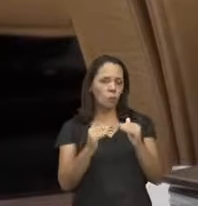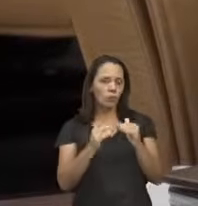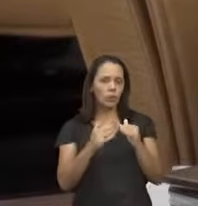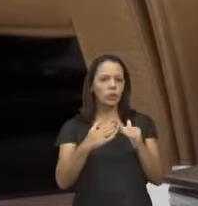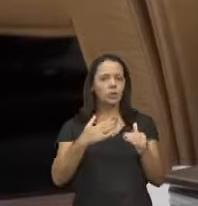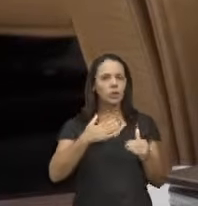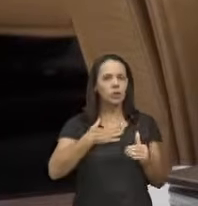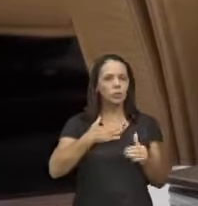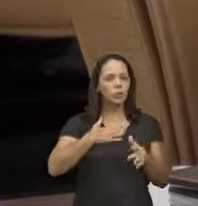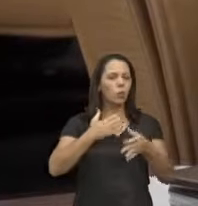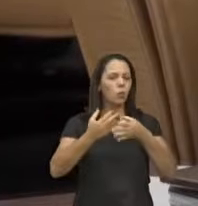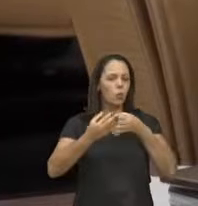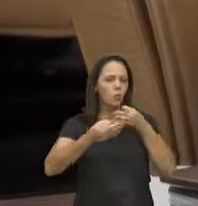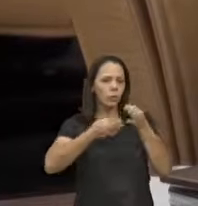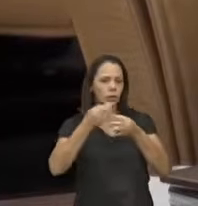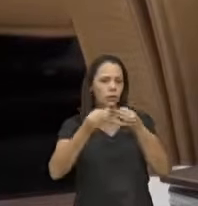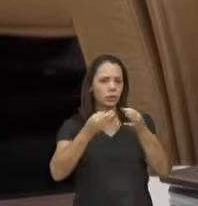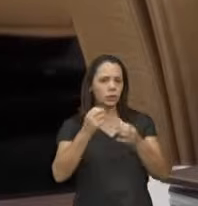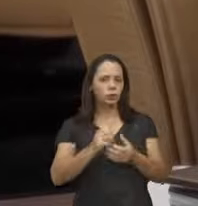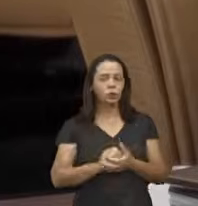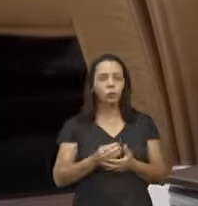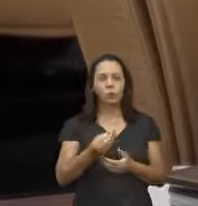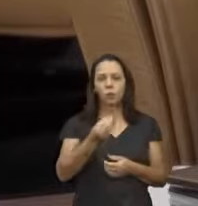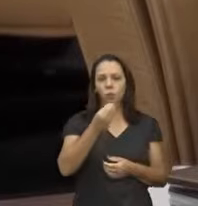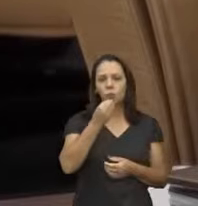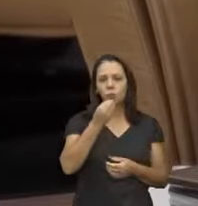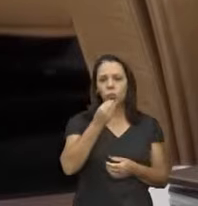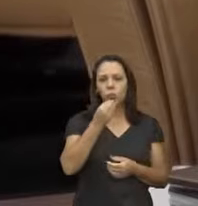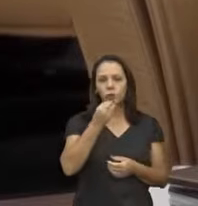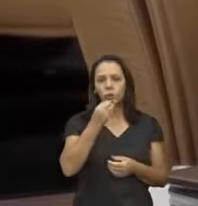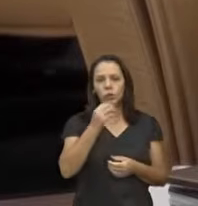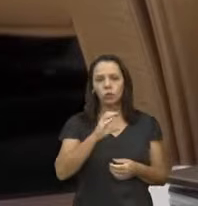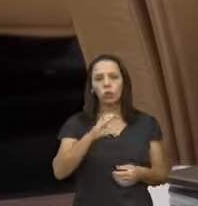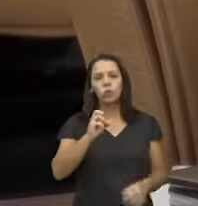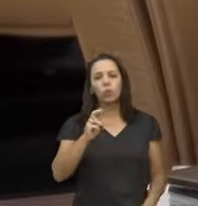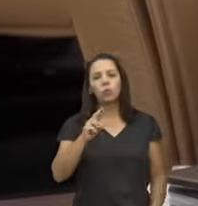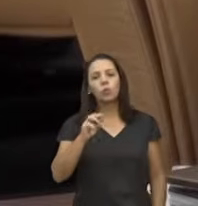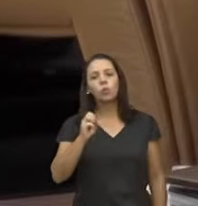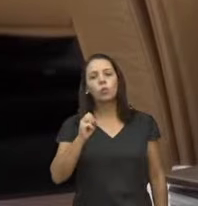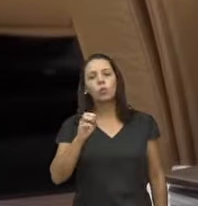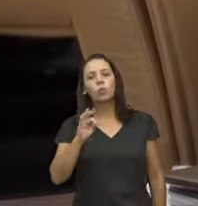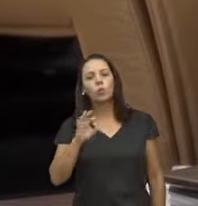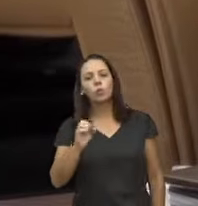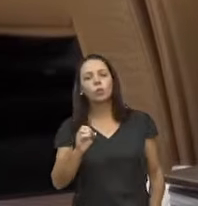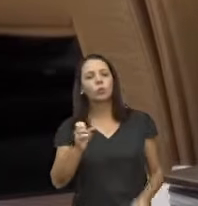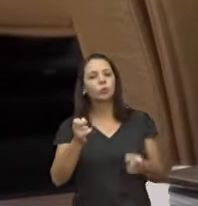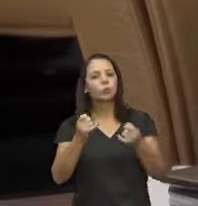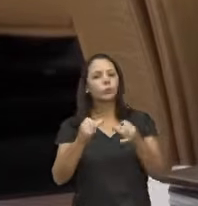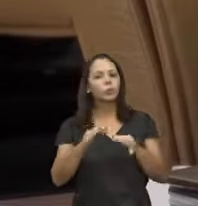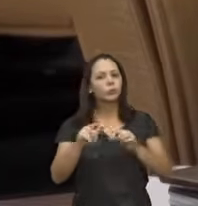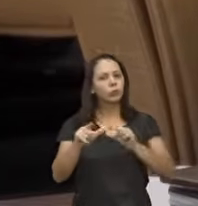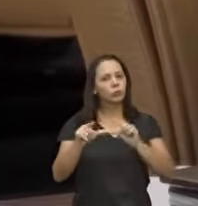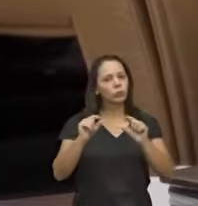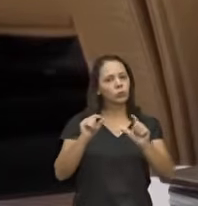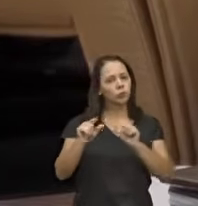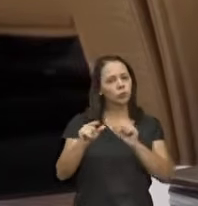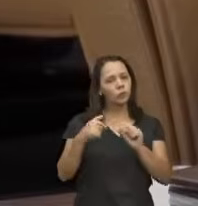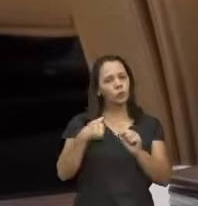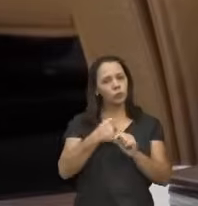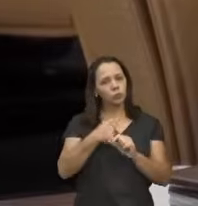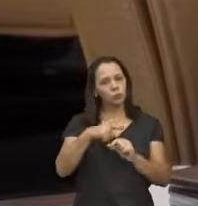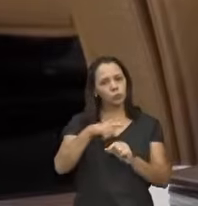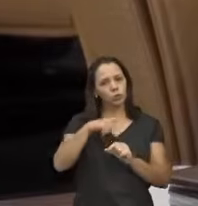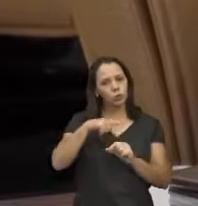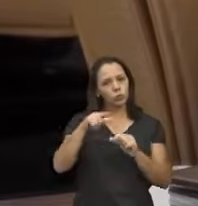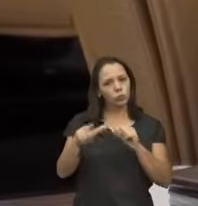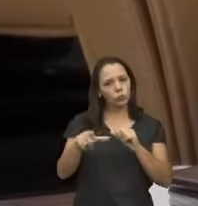homenagem, esse tipo de projeto, que se chama custo de oportunidade. O custo de oportunidade, ele descreve uma escolha que a gente toma em